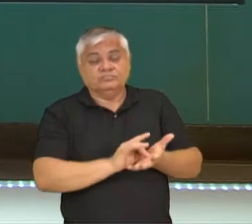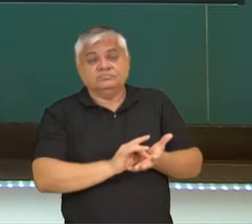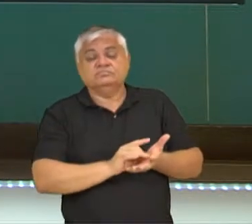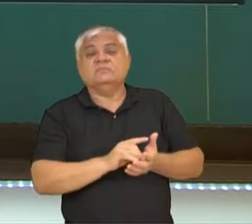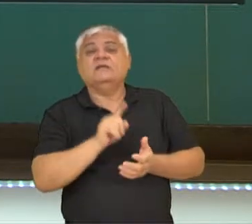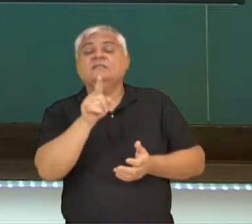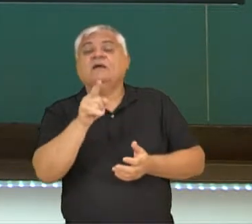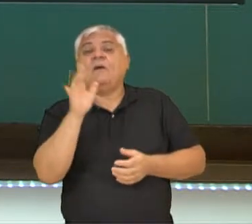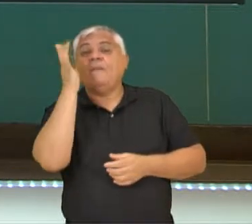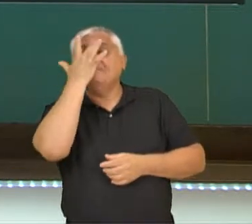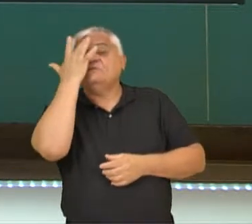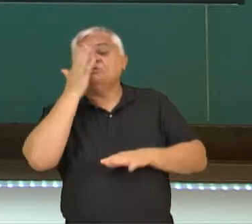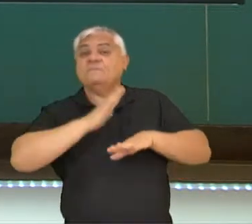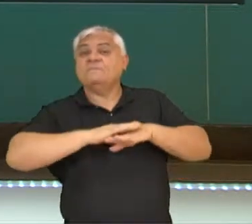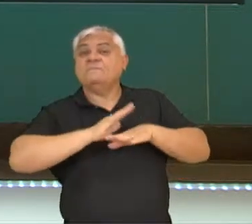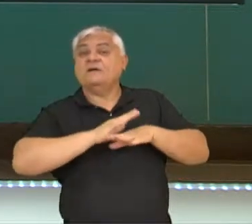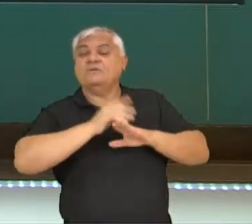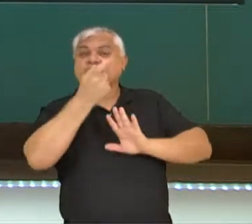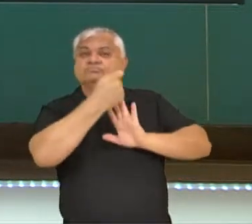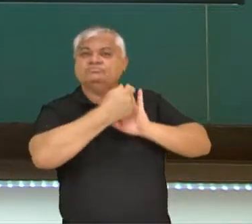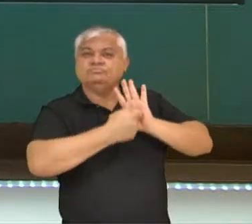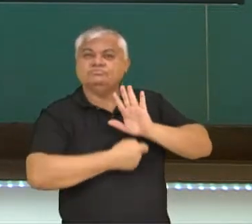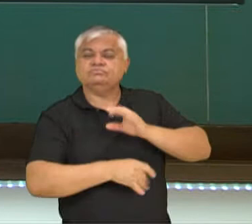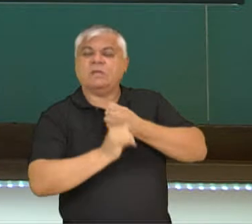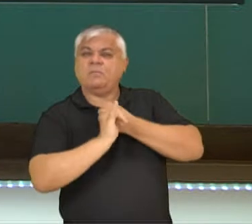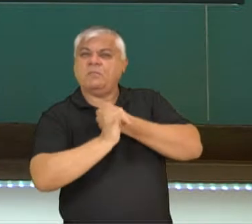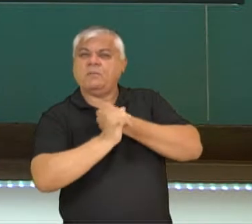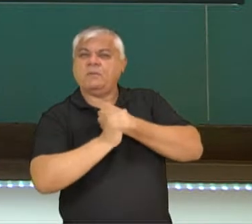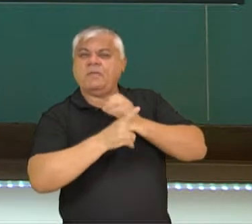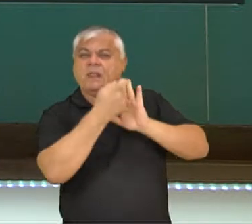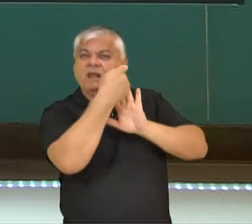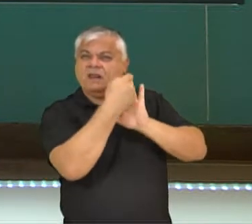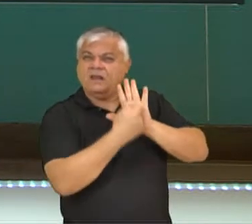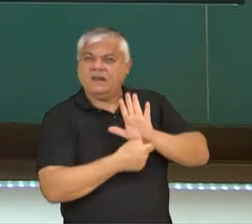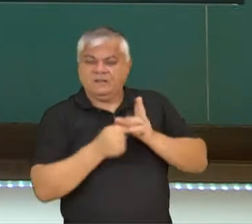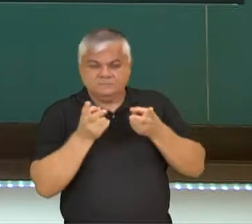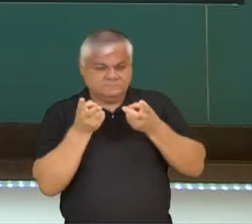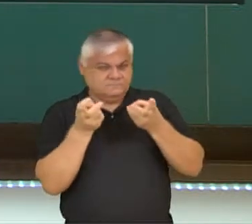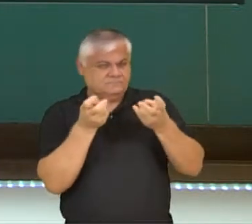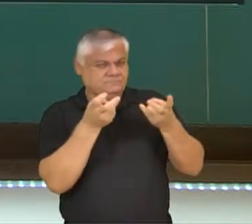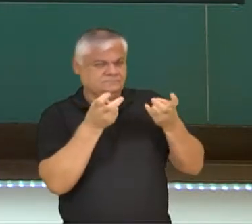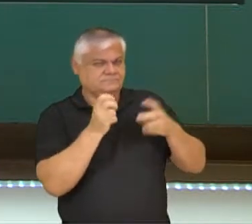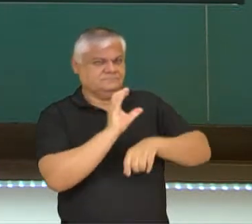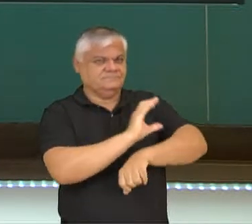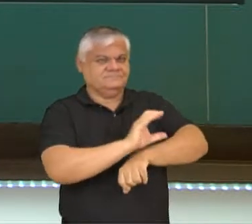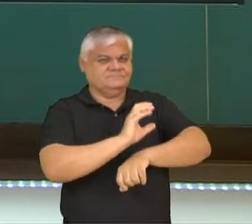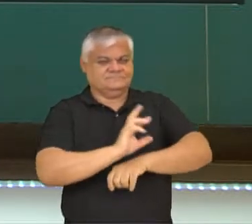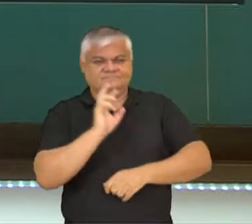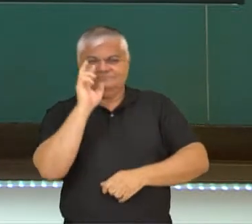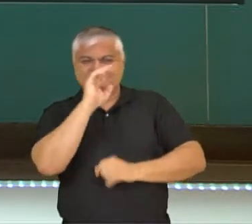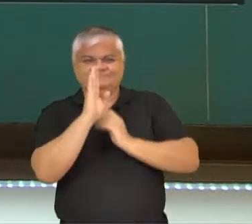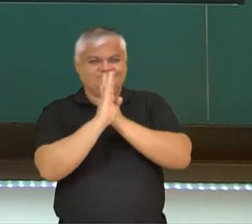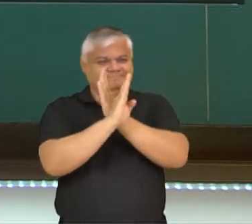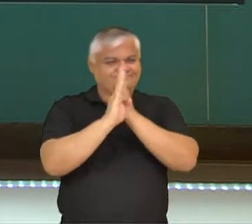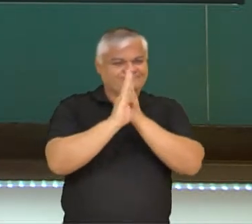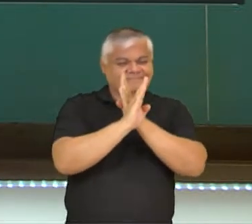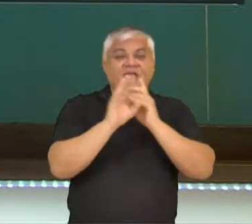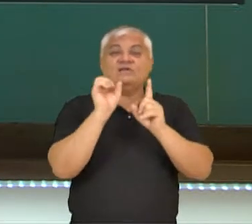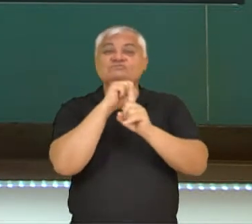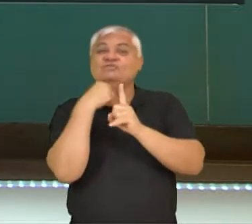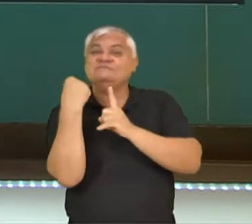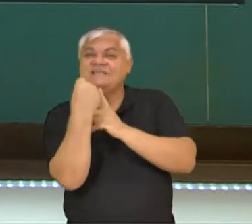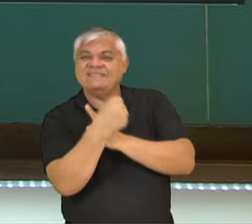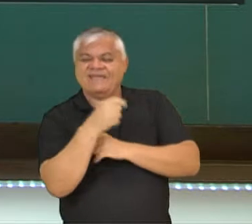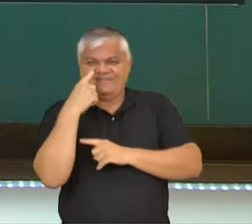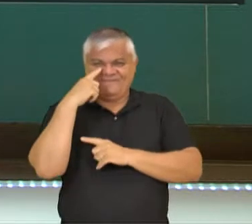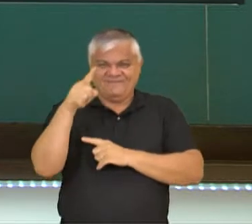que o cronista, o autor da crônica, se inspira, ele observa o comportamento das pessoas, da sociedade e cria ali